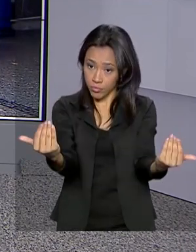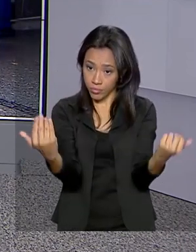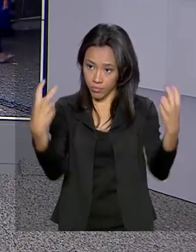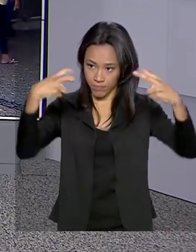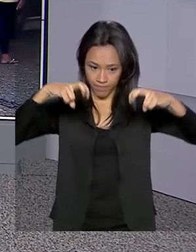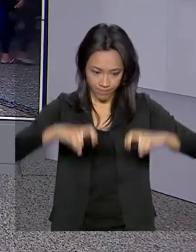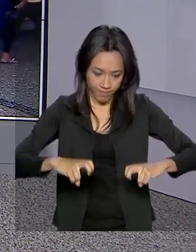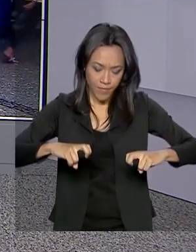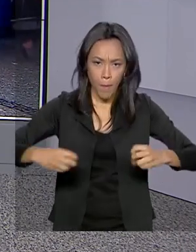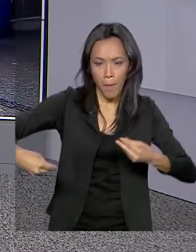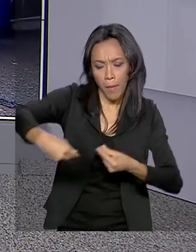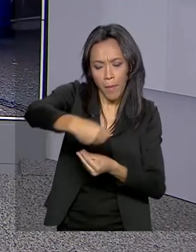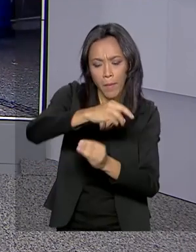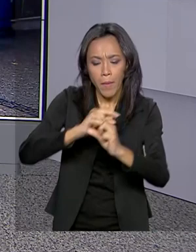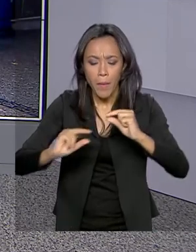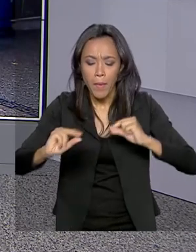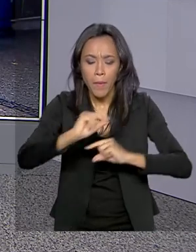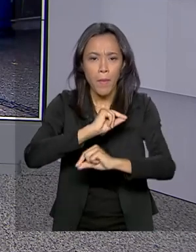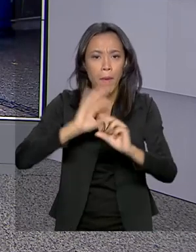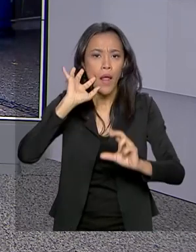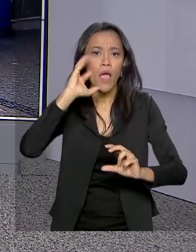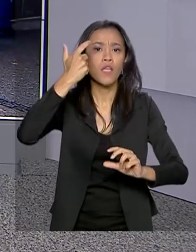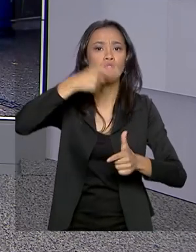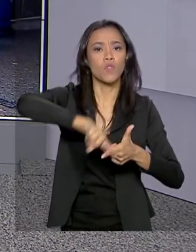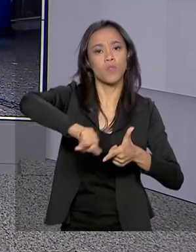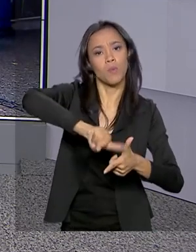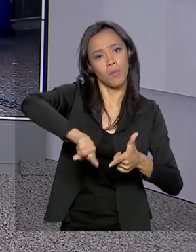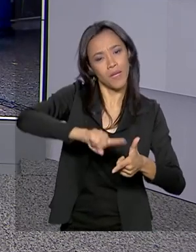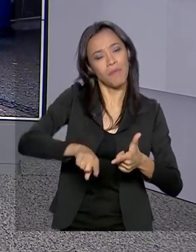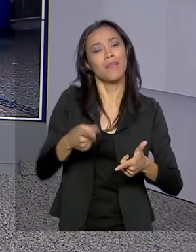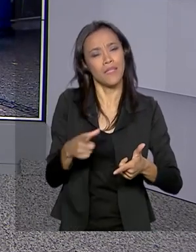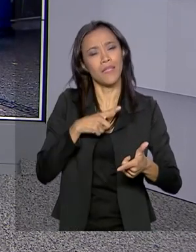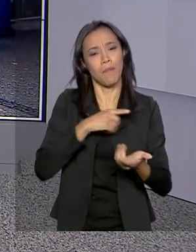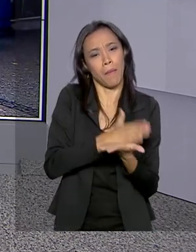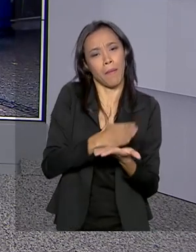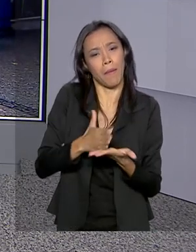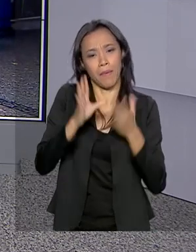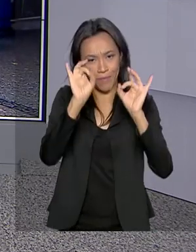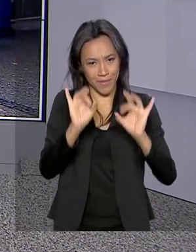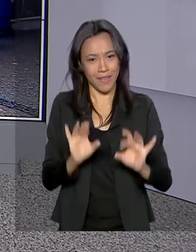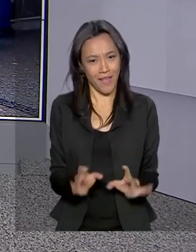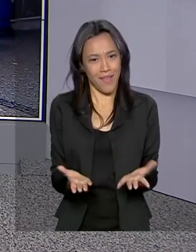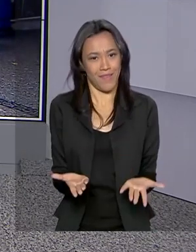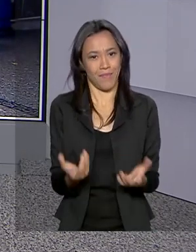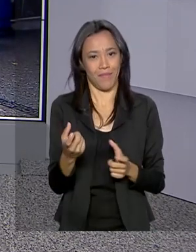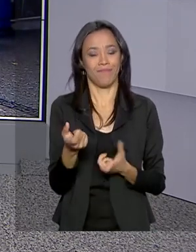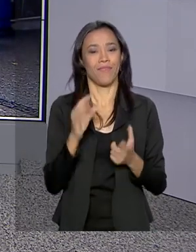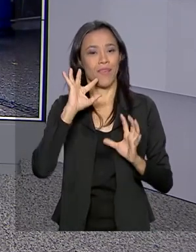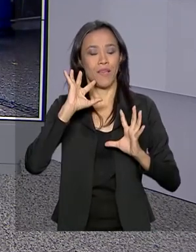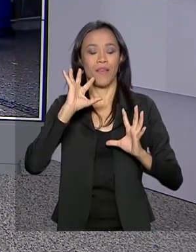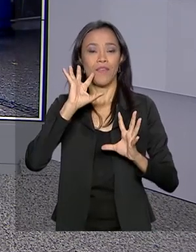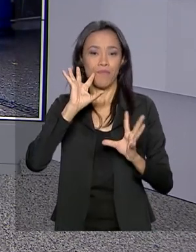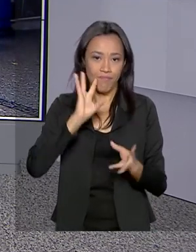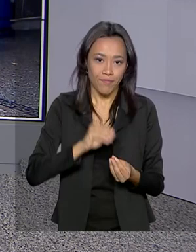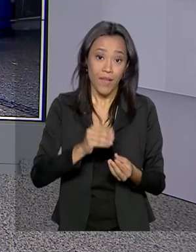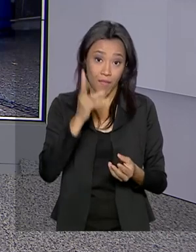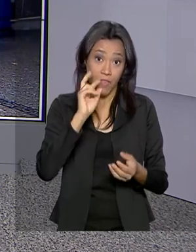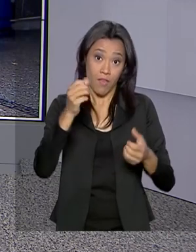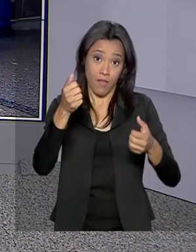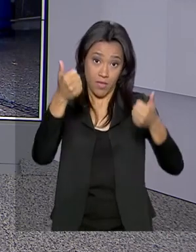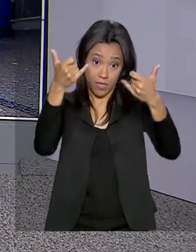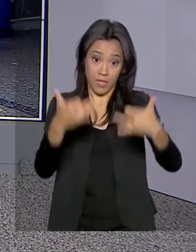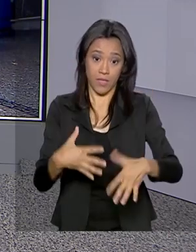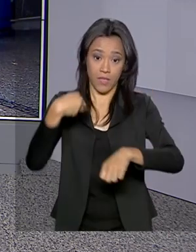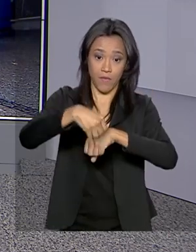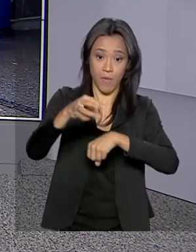clientes regularizarem débitos com condições especiais. Vamos ao Rio de Janeiro. A repórter Priscila Terezo tem mais informações